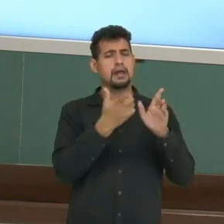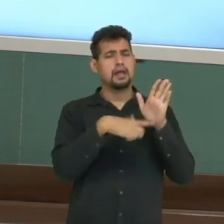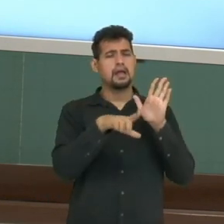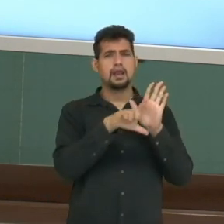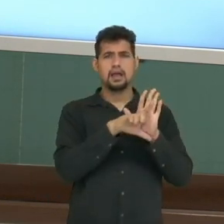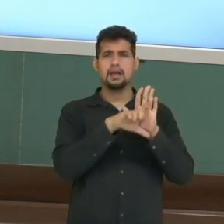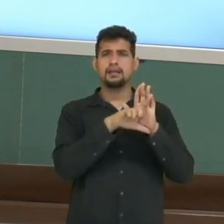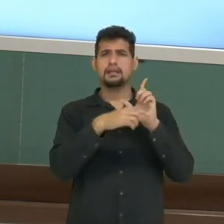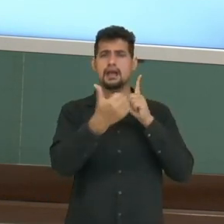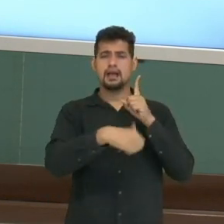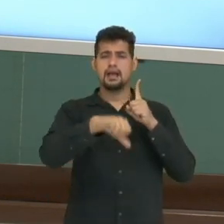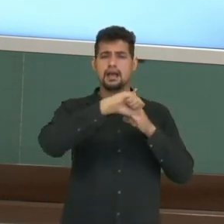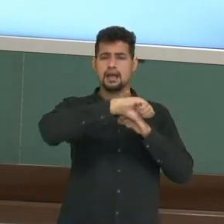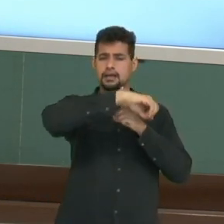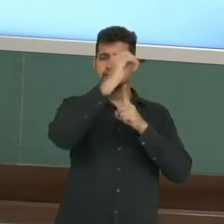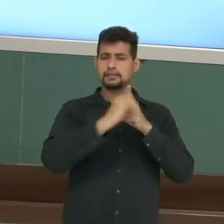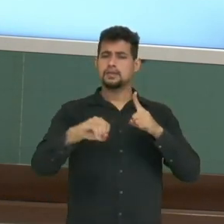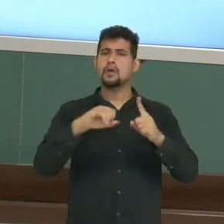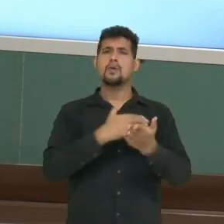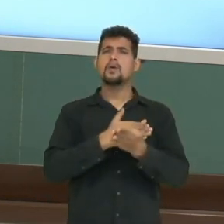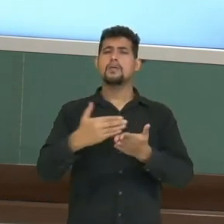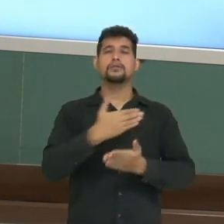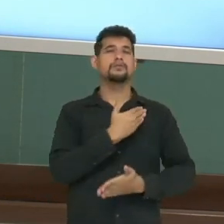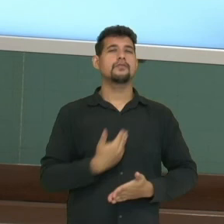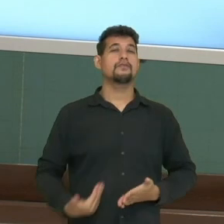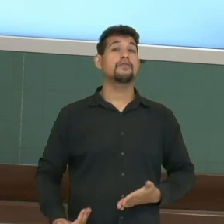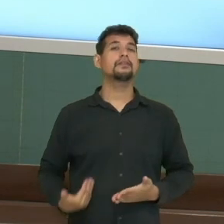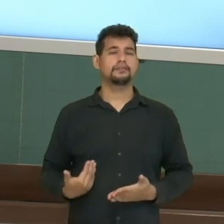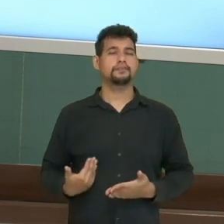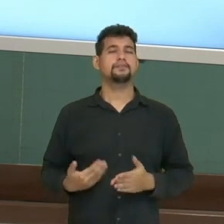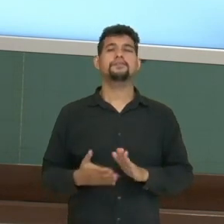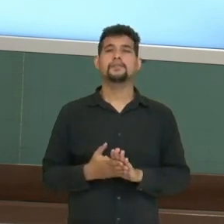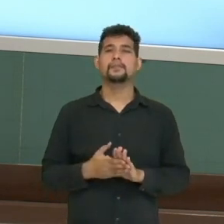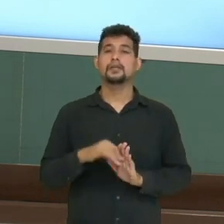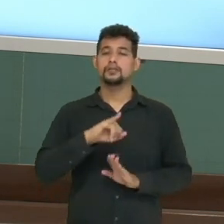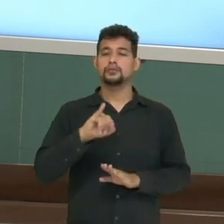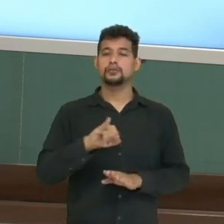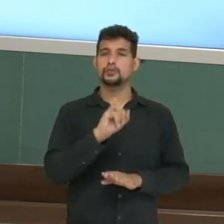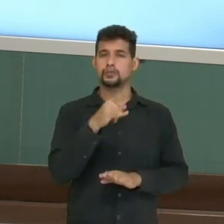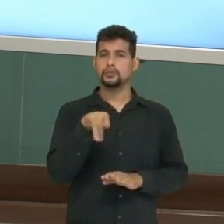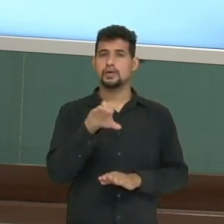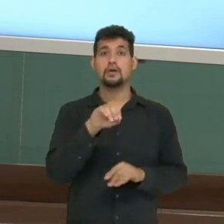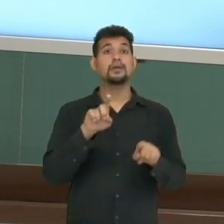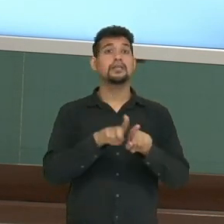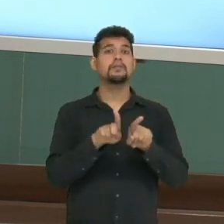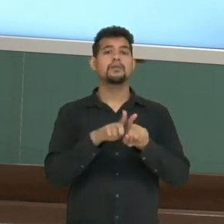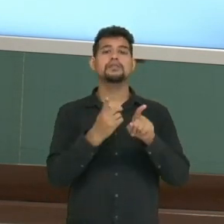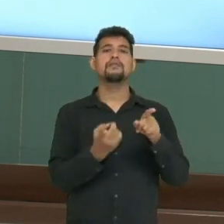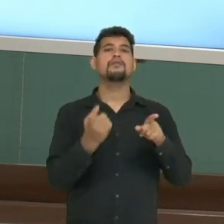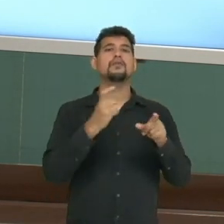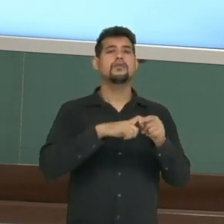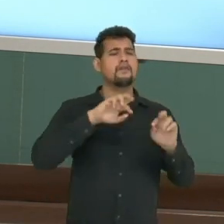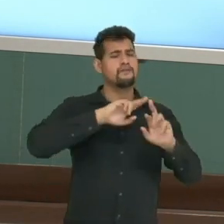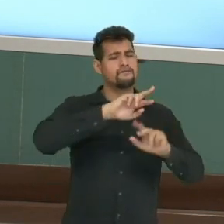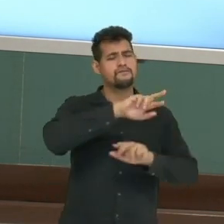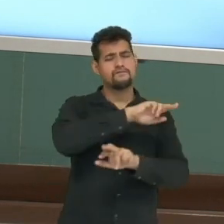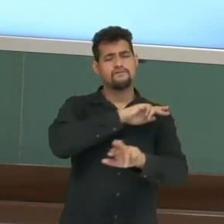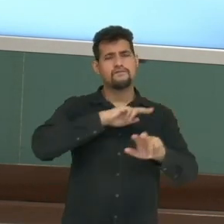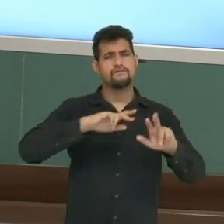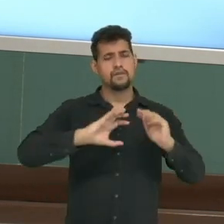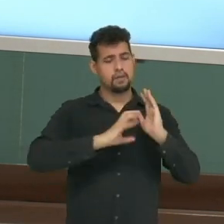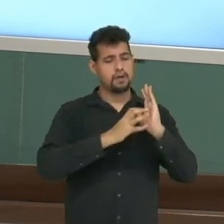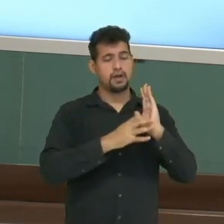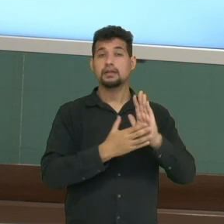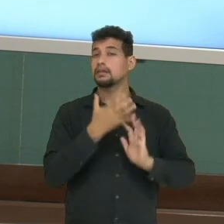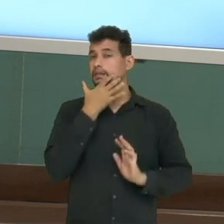de 1979, que era o início do governo do João Figueiredo. Houve o retorno do pluripartidarismo também em